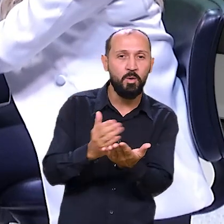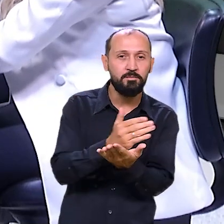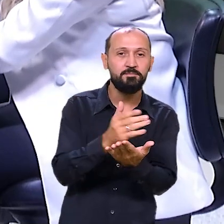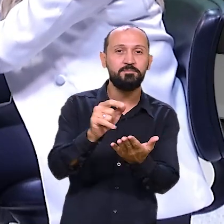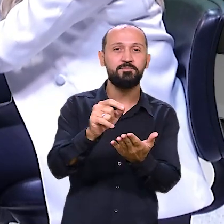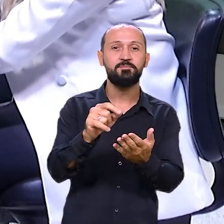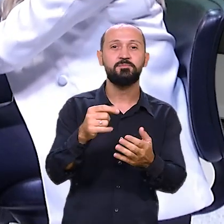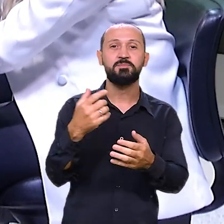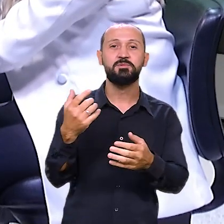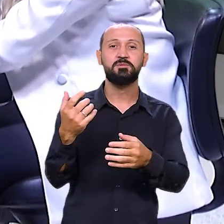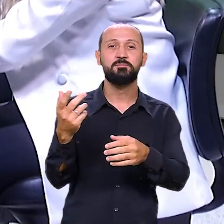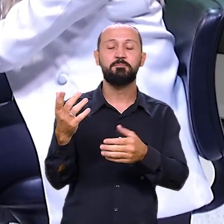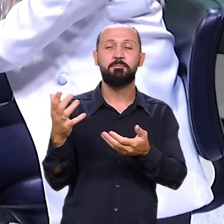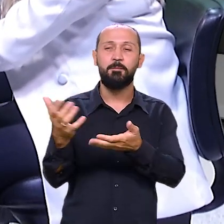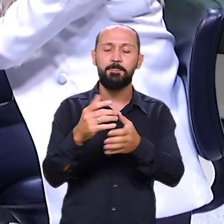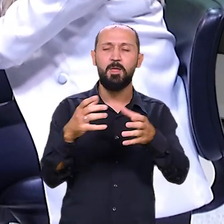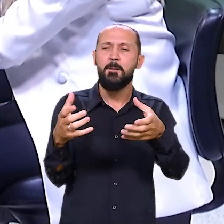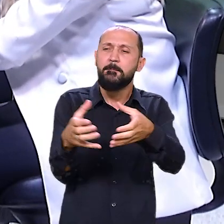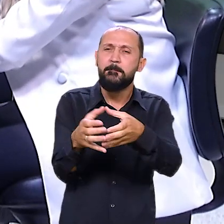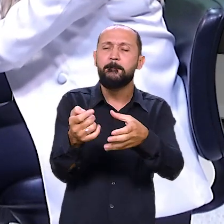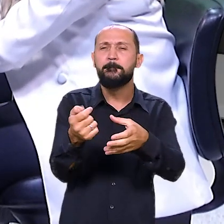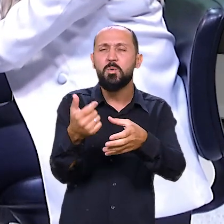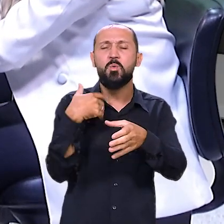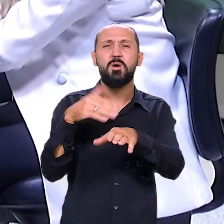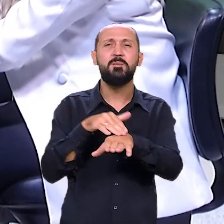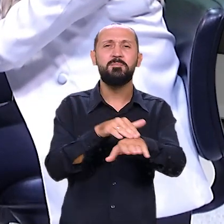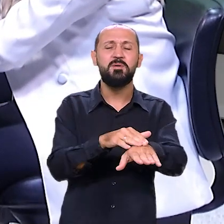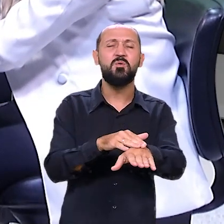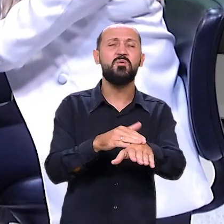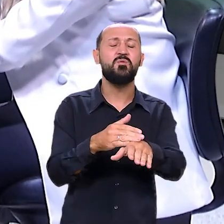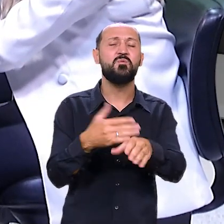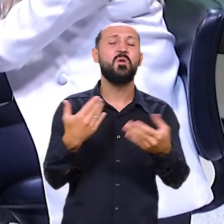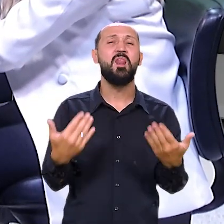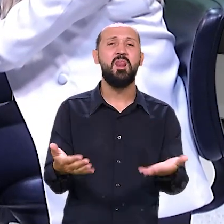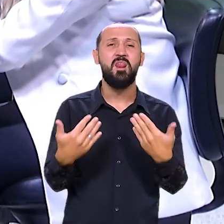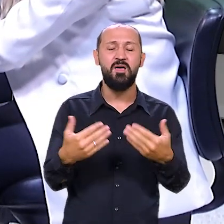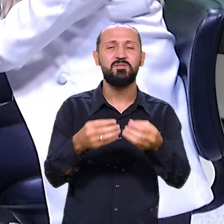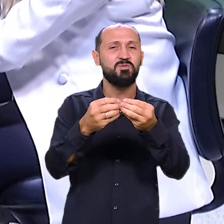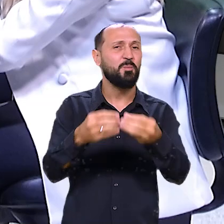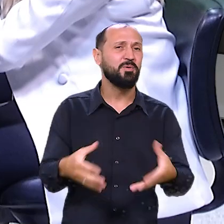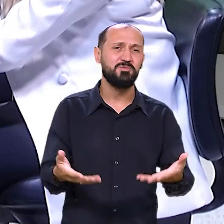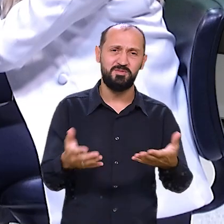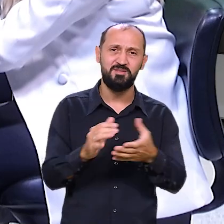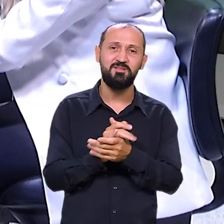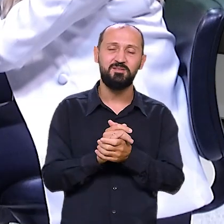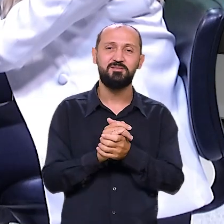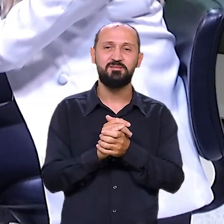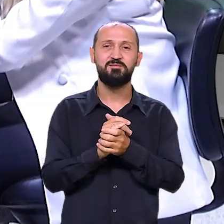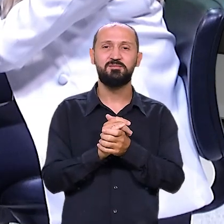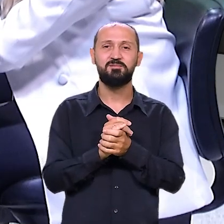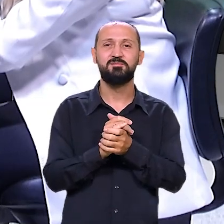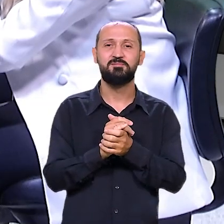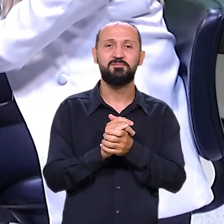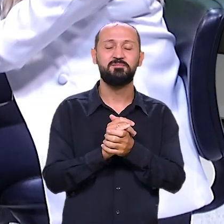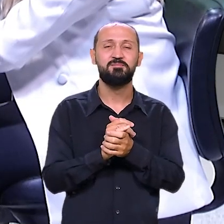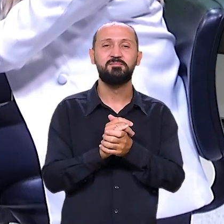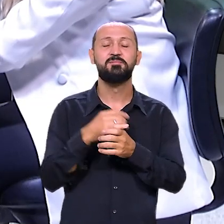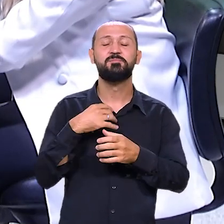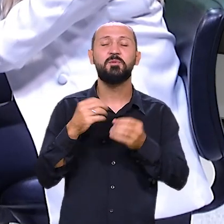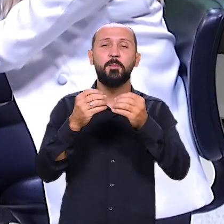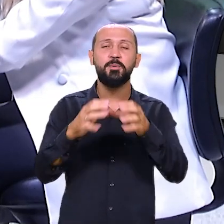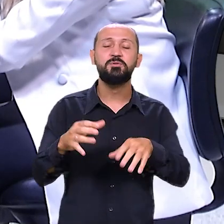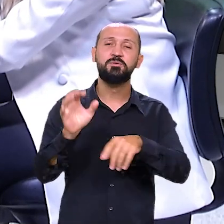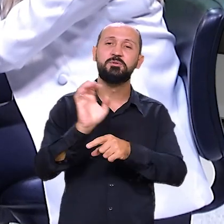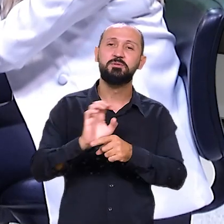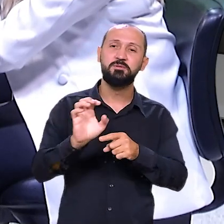logística dessa captação, o volume é pequeno, o caminhão anda vazio, então ele também prejudica o